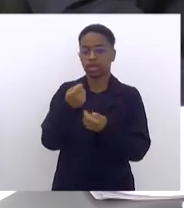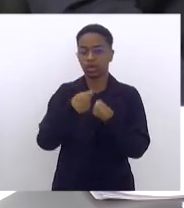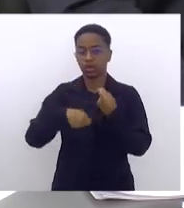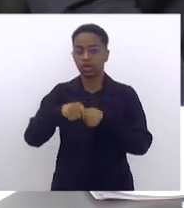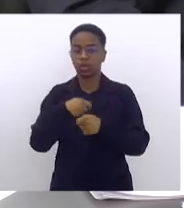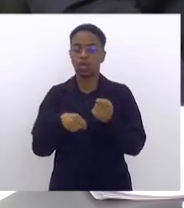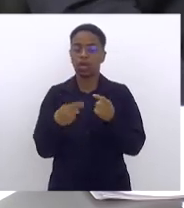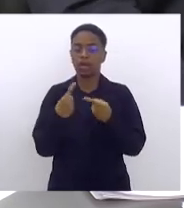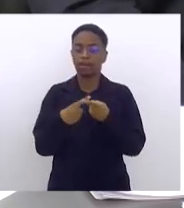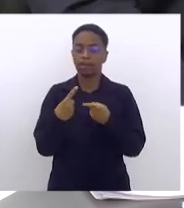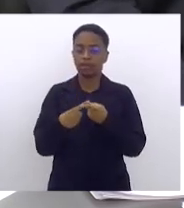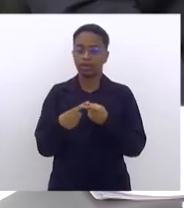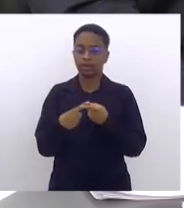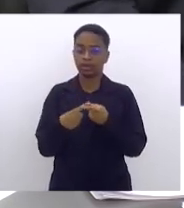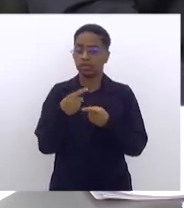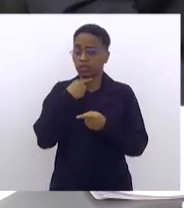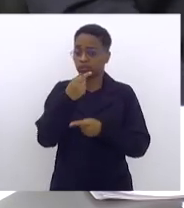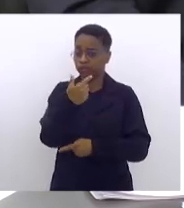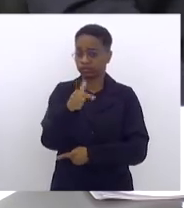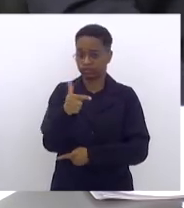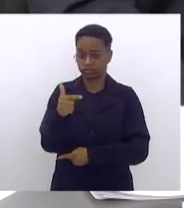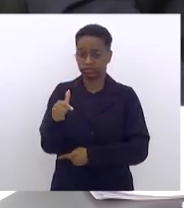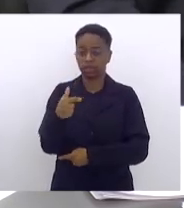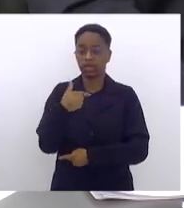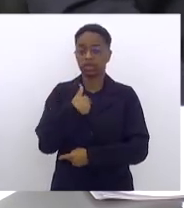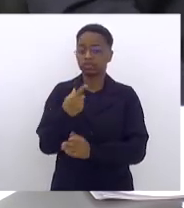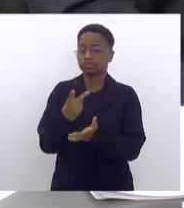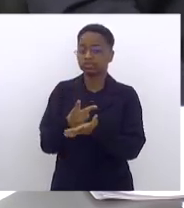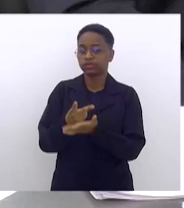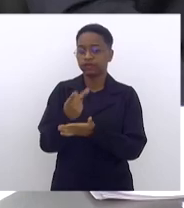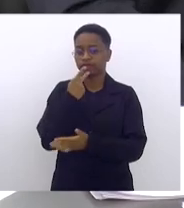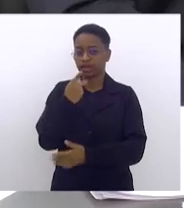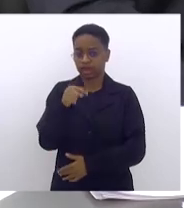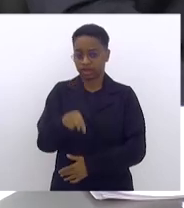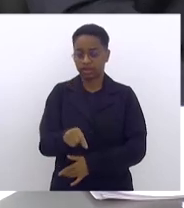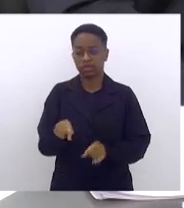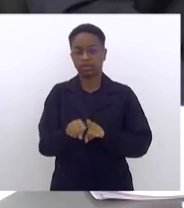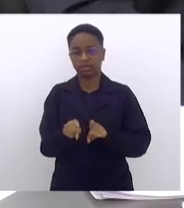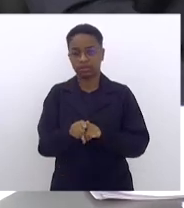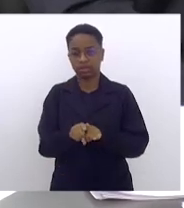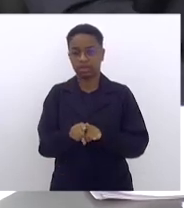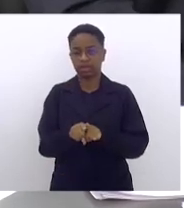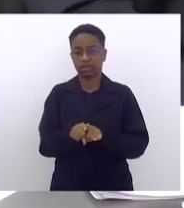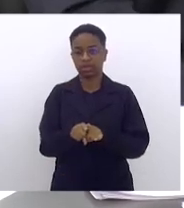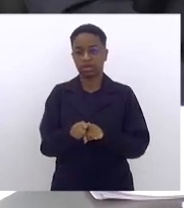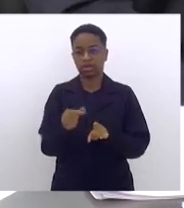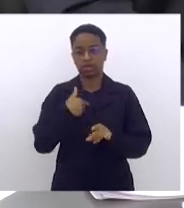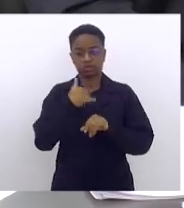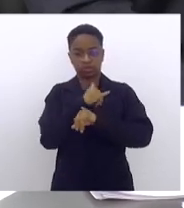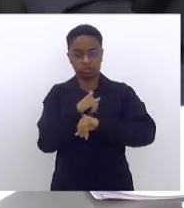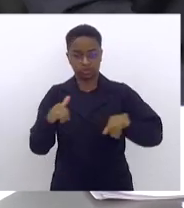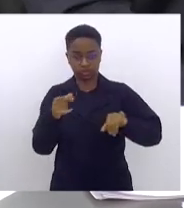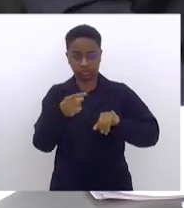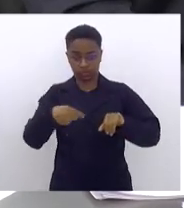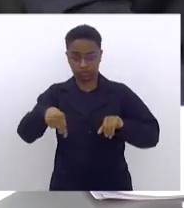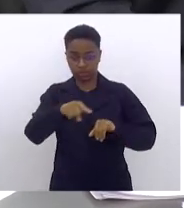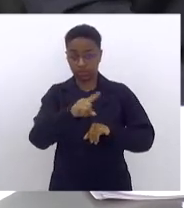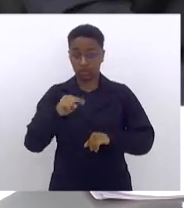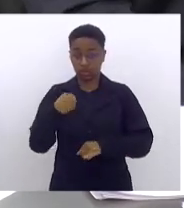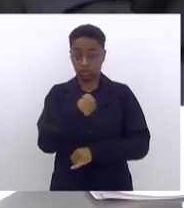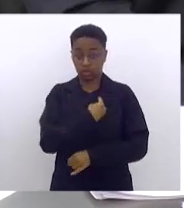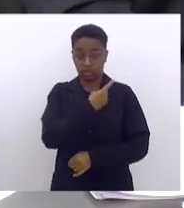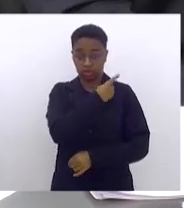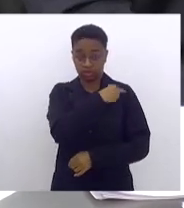porque, sem dúvida nenhuma, eu sempre disse, e aqui eu vou até falar com Vossas Excelências, que o nosso ensino